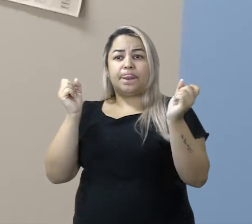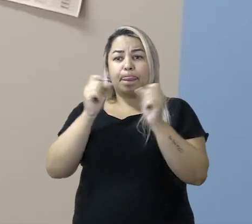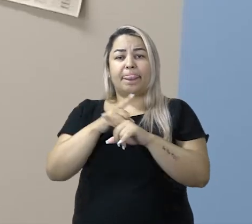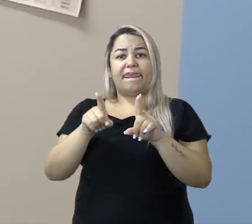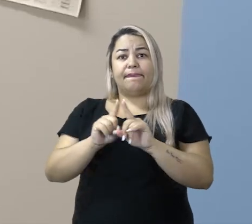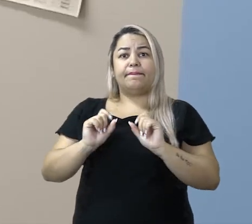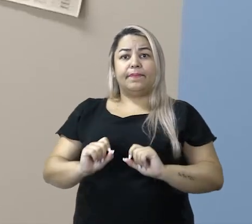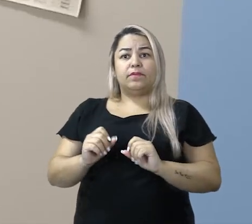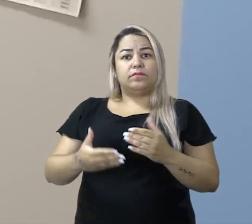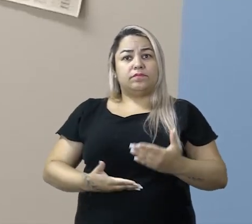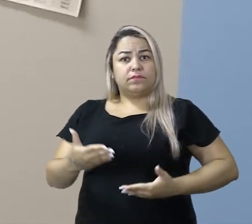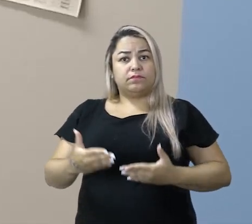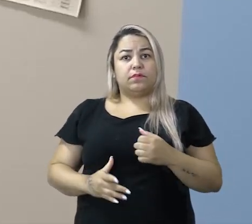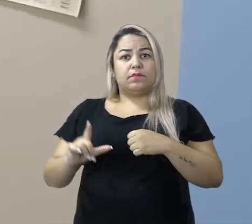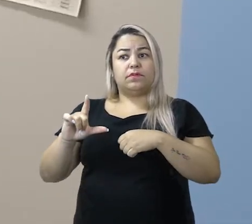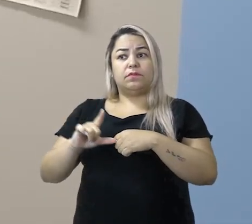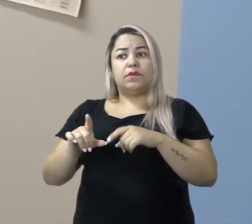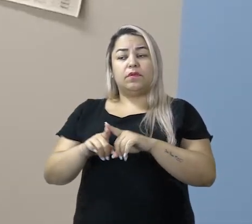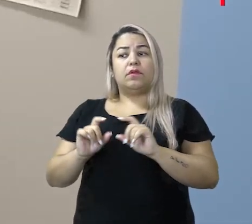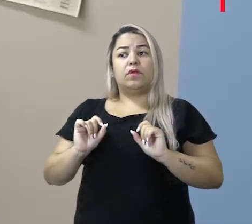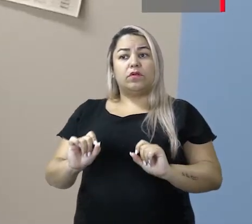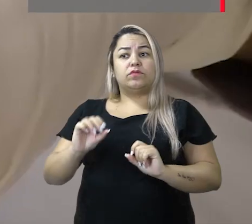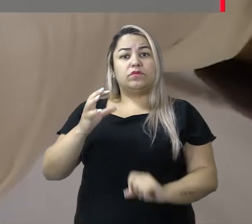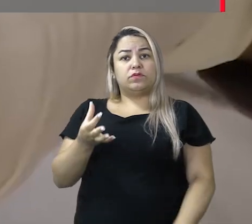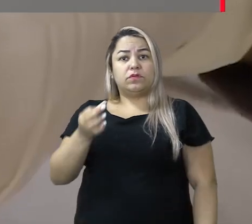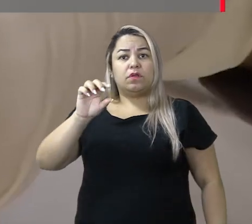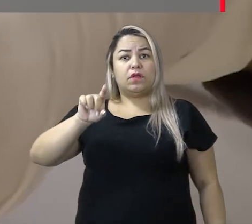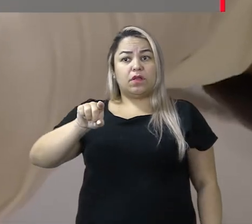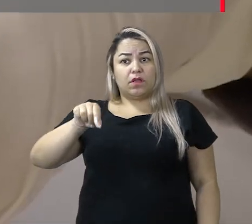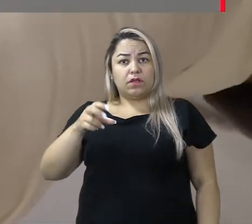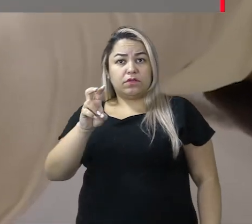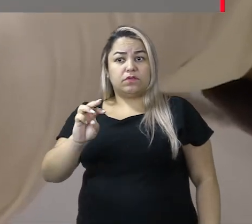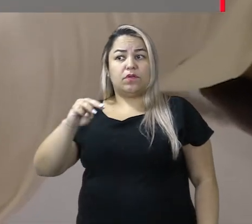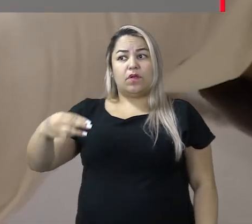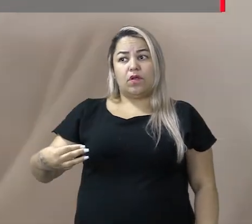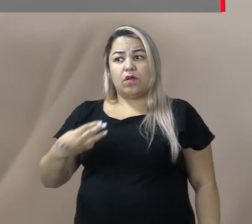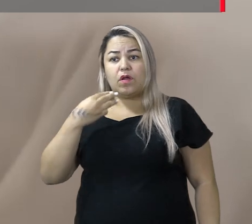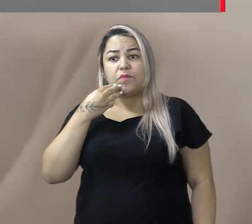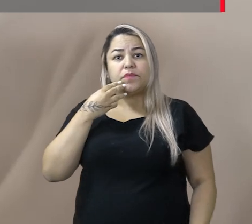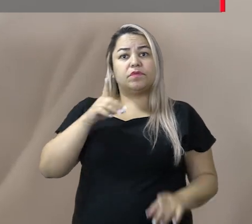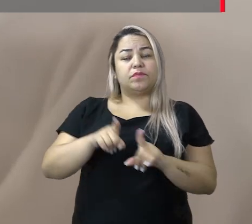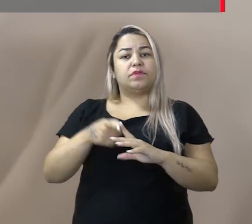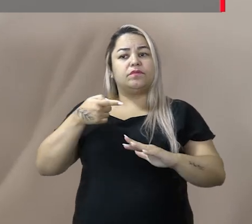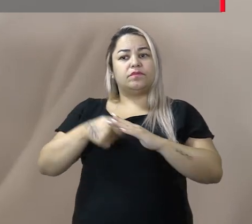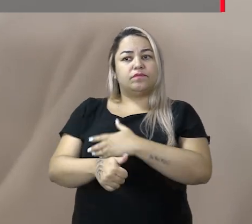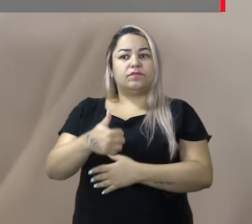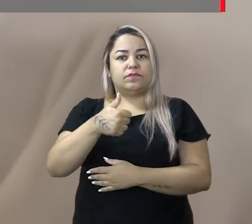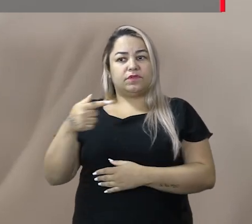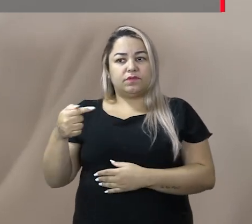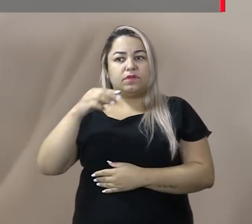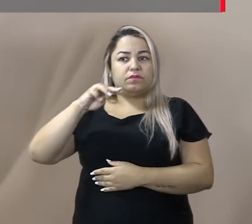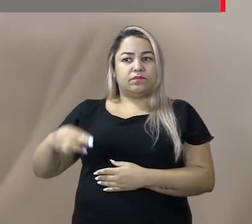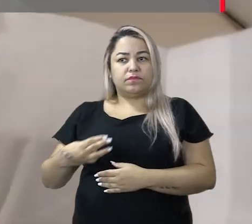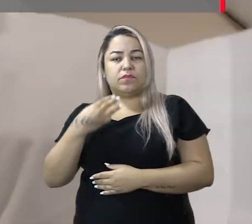acesso limitado a serviços laboratoriais. Para a aquisição dos 6,5 milhões de testes, o Ministério da Saúde